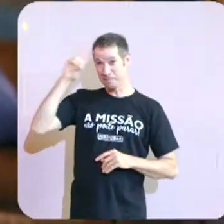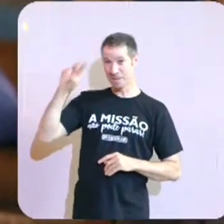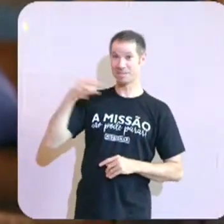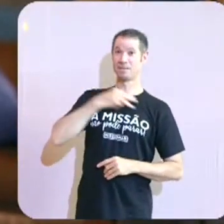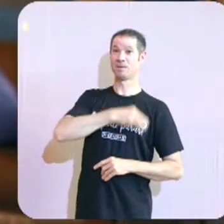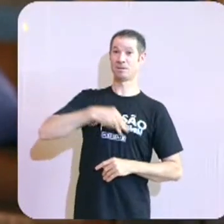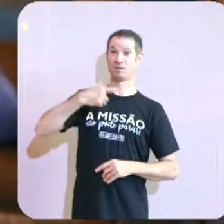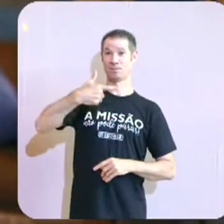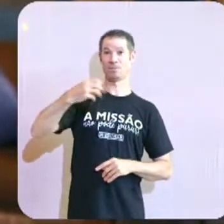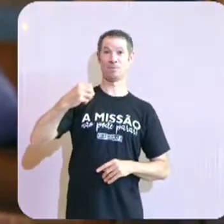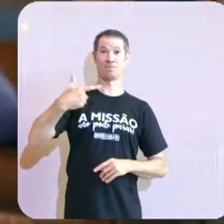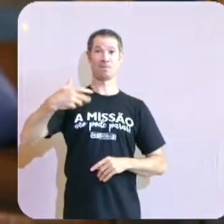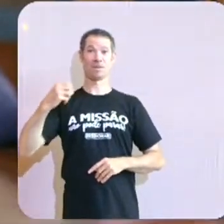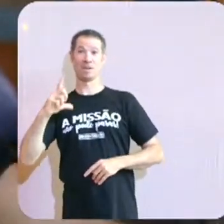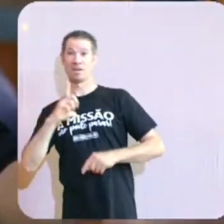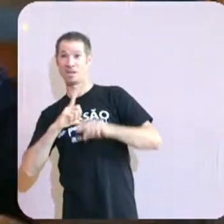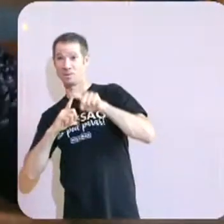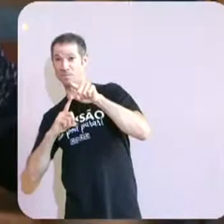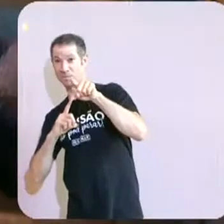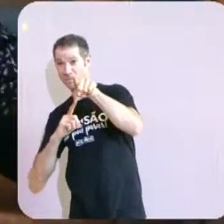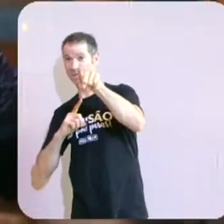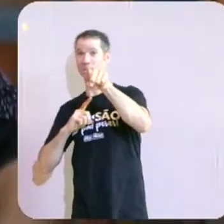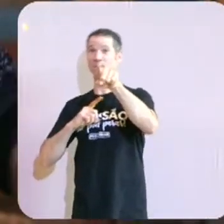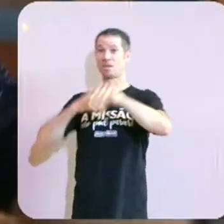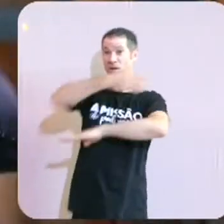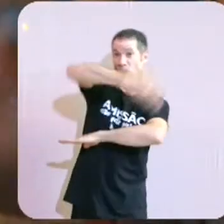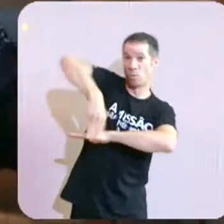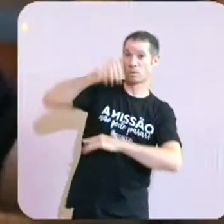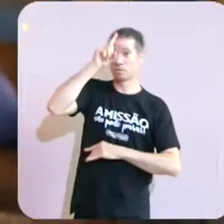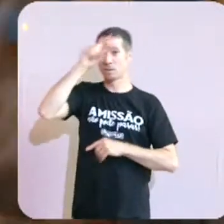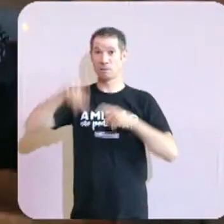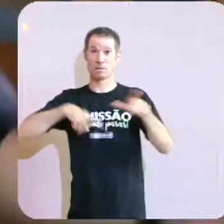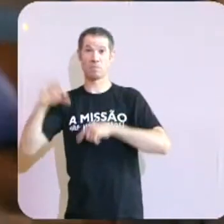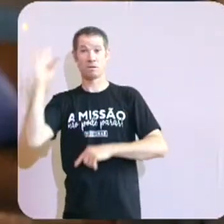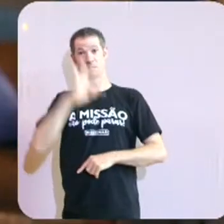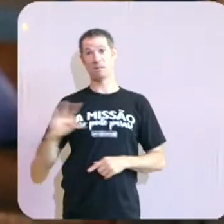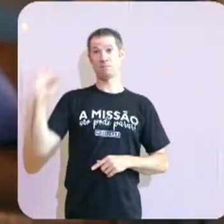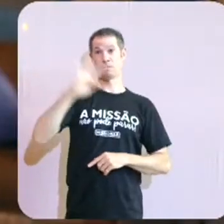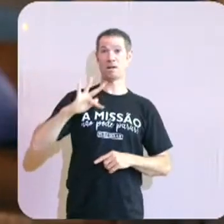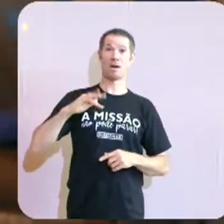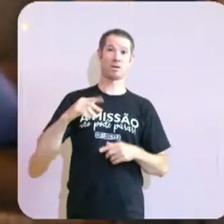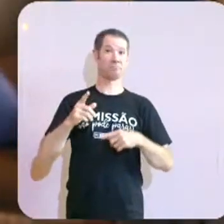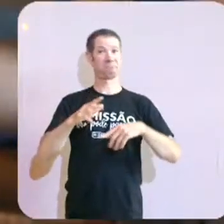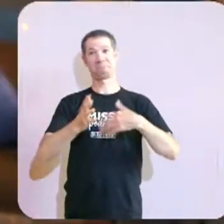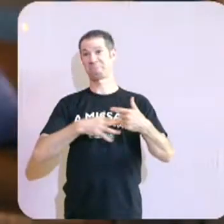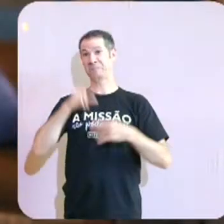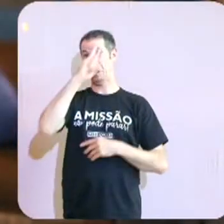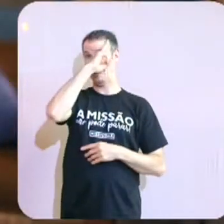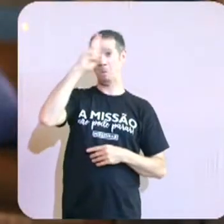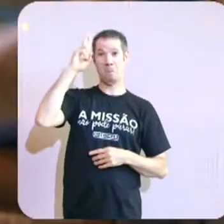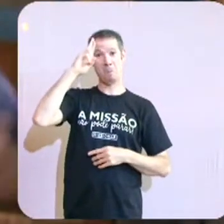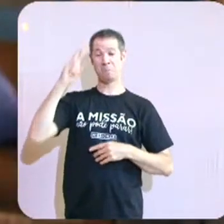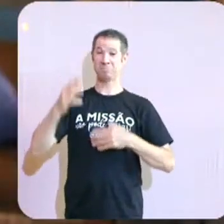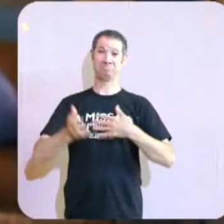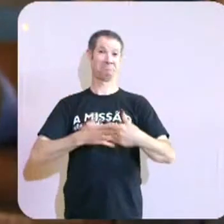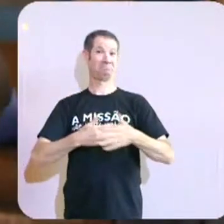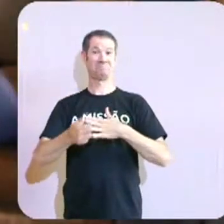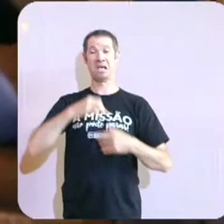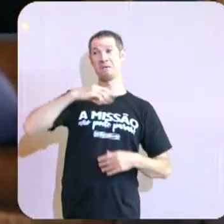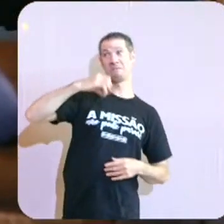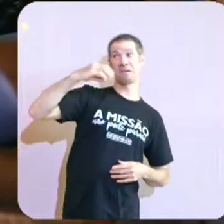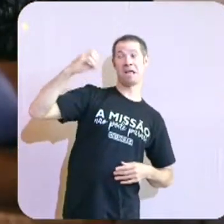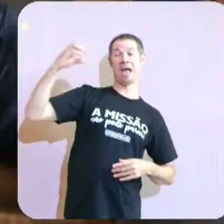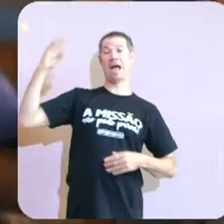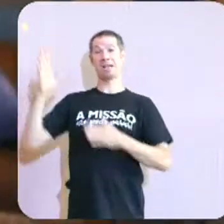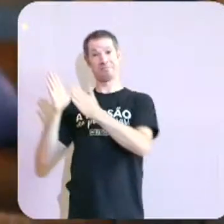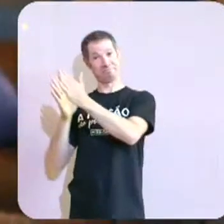Missionário 2020 tem para você. Seja na escola, na rua, no hospital, no trabalho, na faculdade, no Uber, seja onde você estiver, num avião, numa viagem,